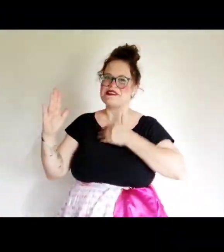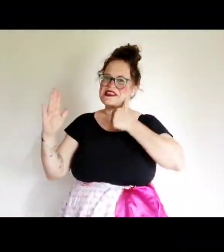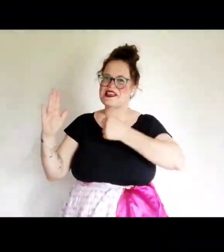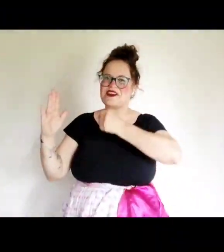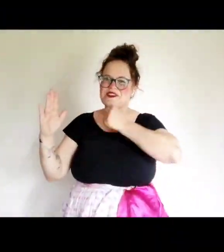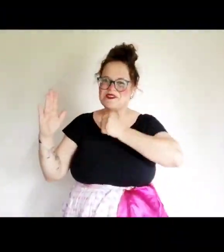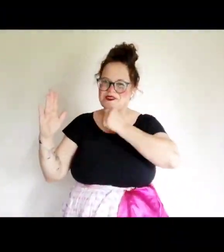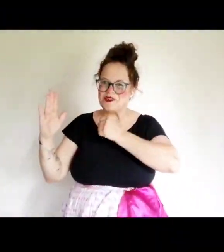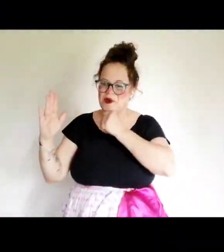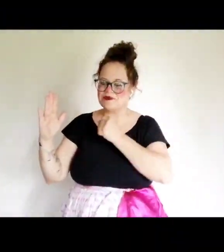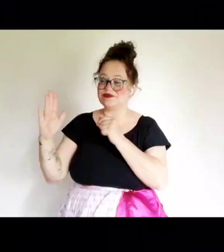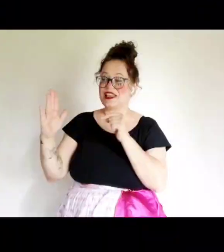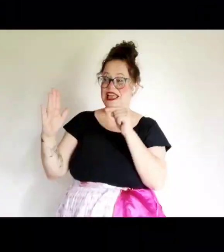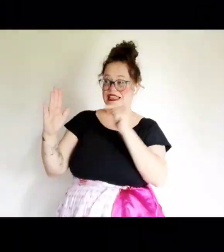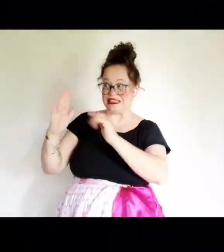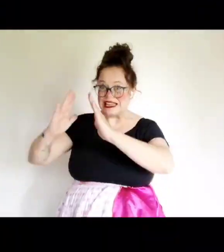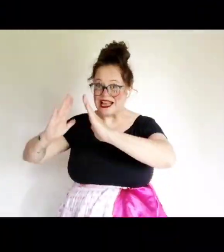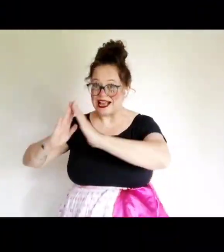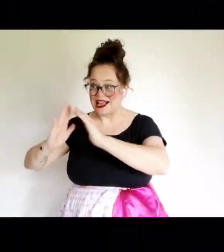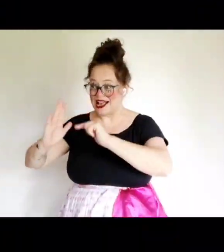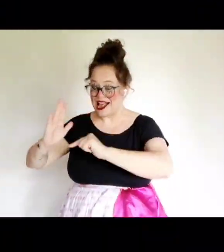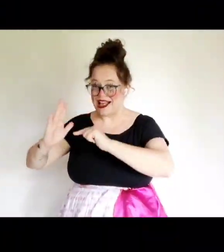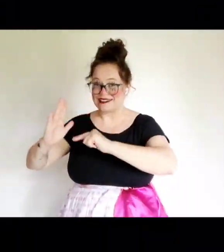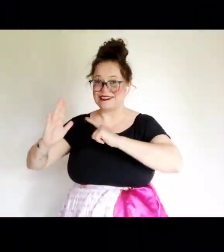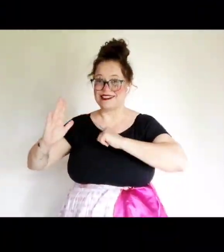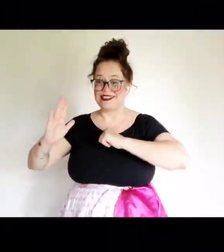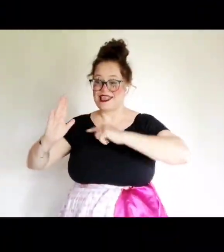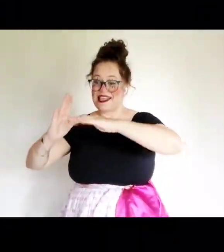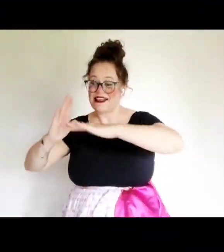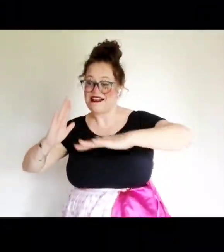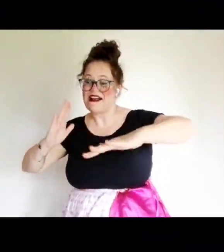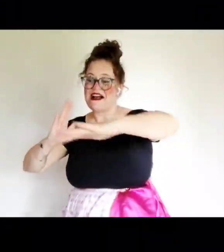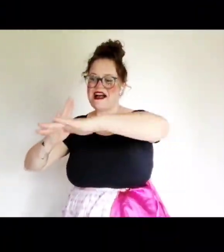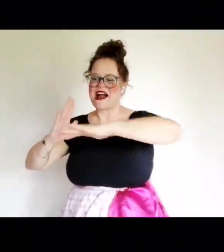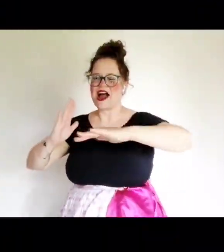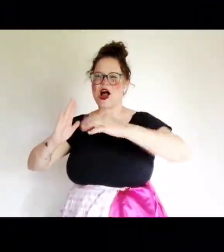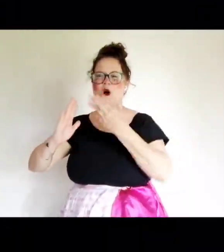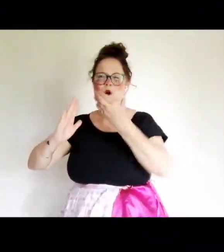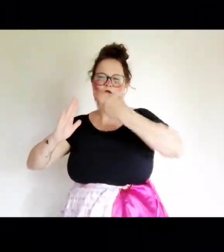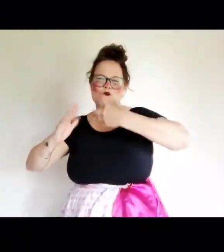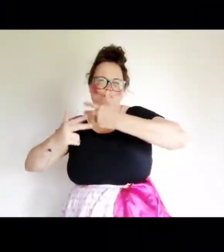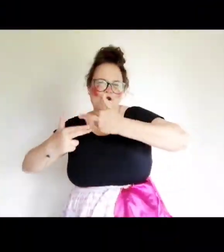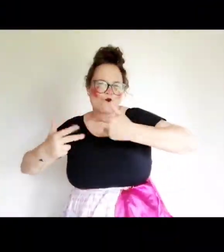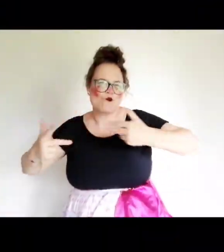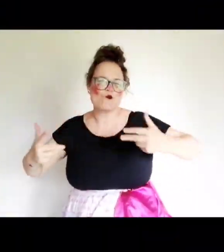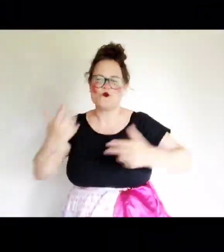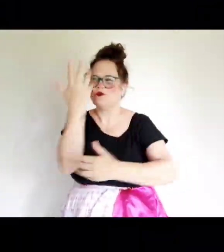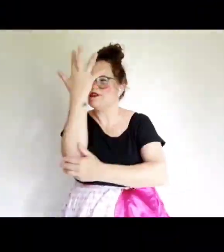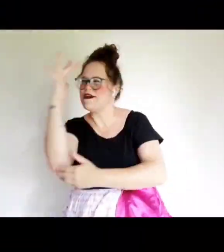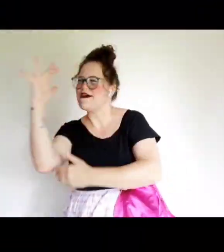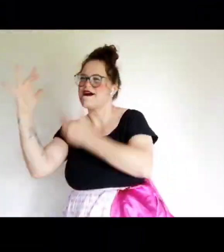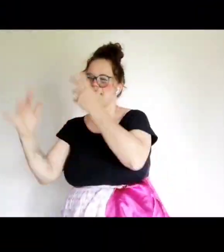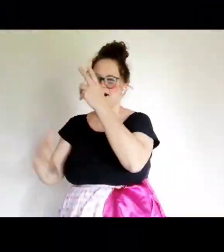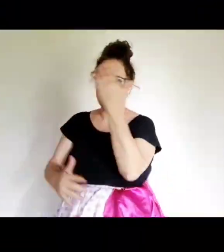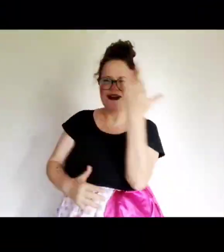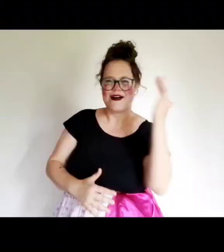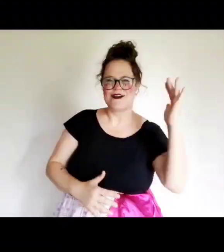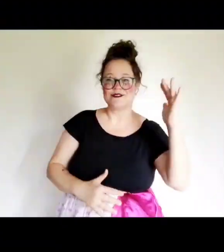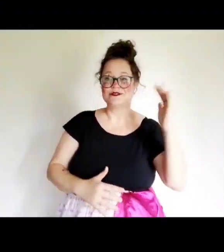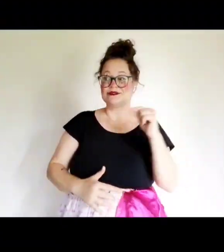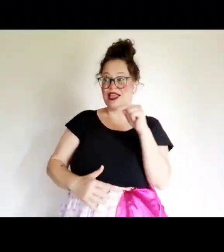vozinha. E lá, nesse universo de quintal, com horta, com pomar, com